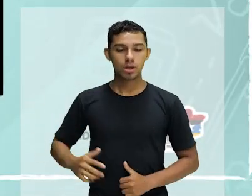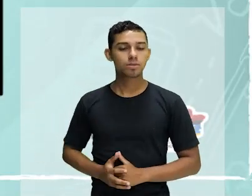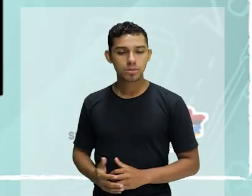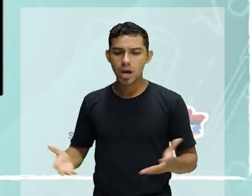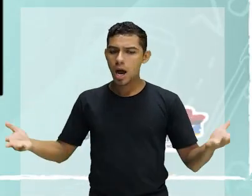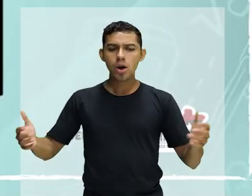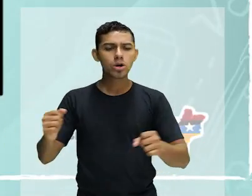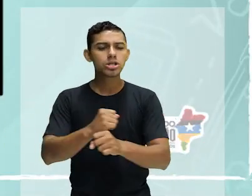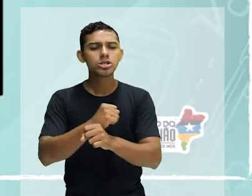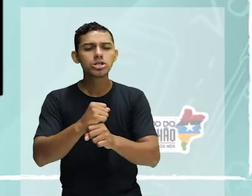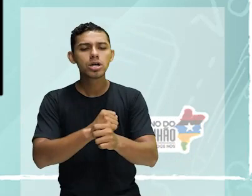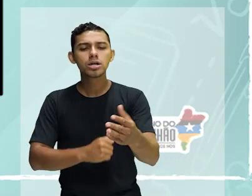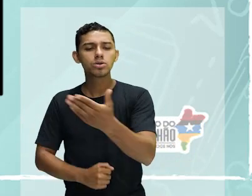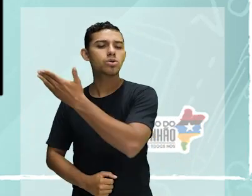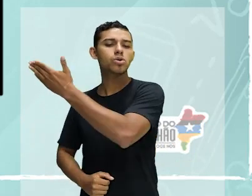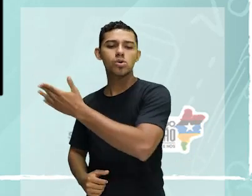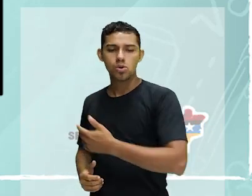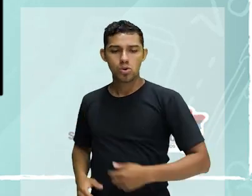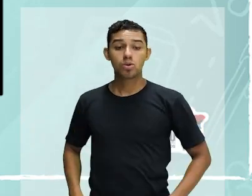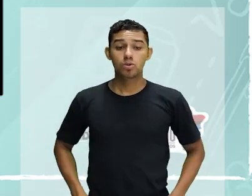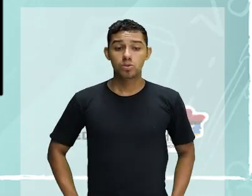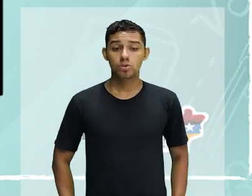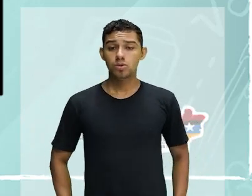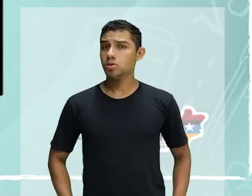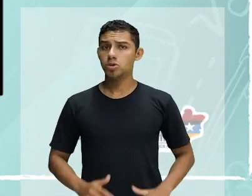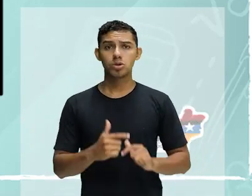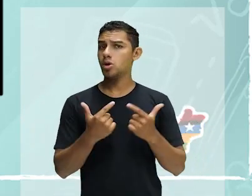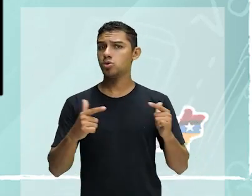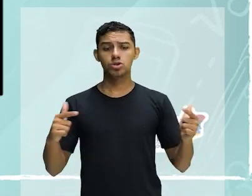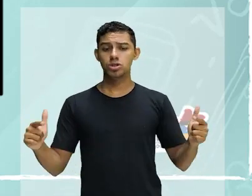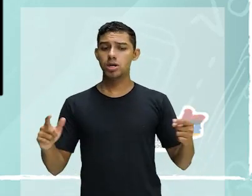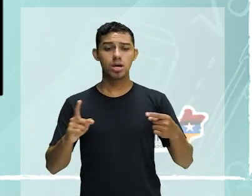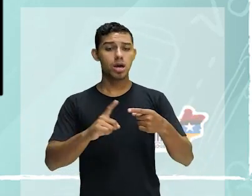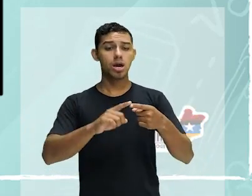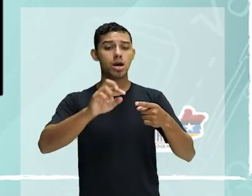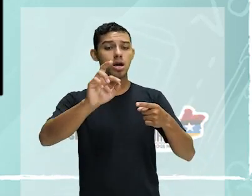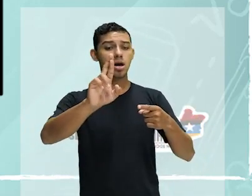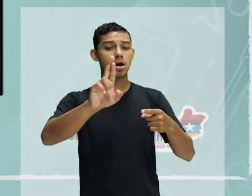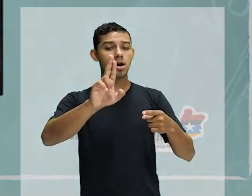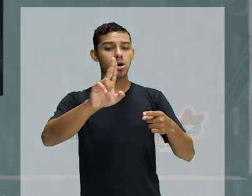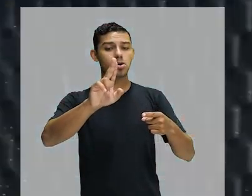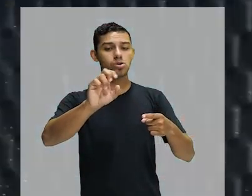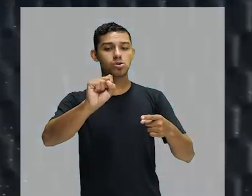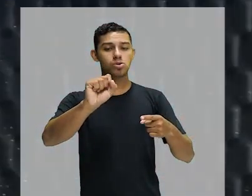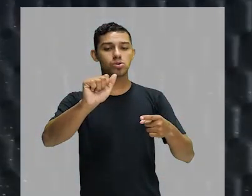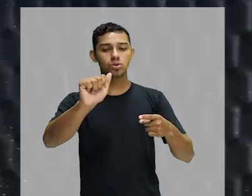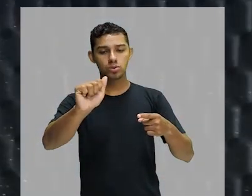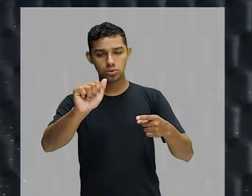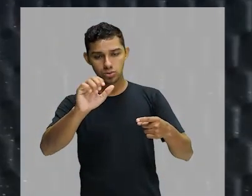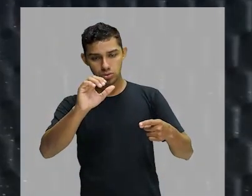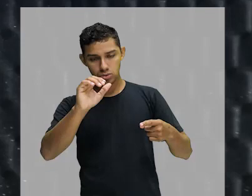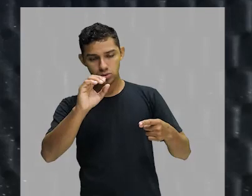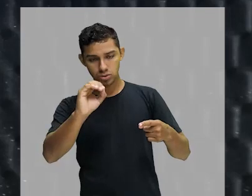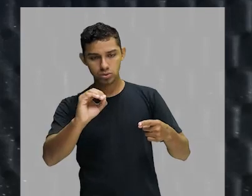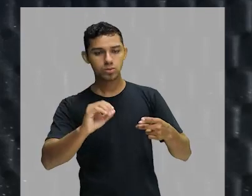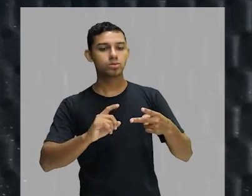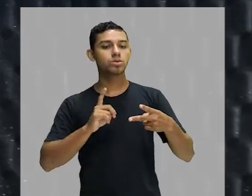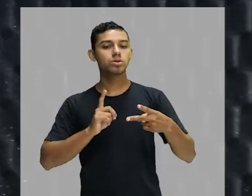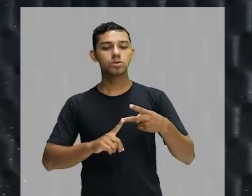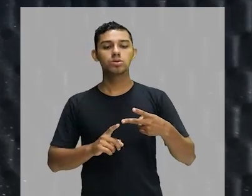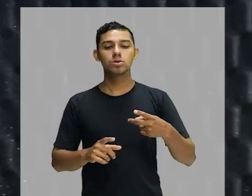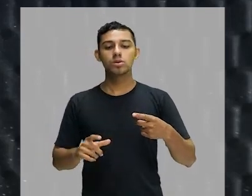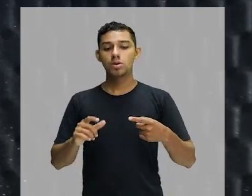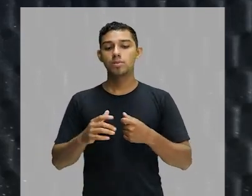acompanharam a Olimpíada, perceberam que não tinha delegação russa, que estava lá, Comitê Olímpico Russo, com a